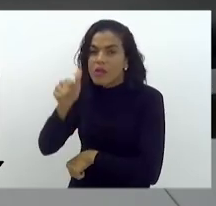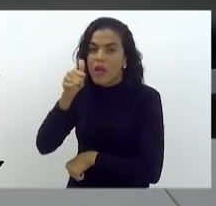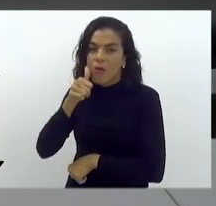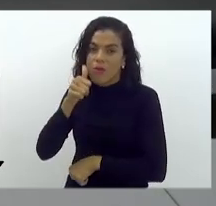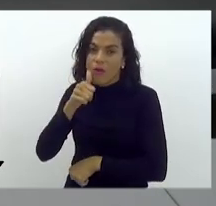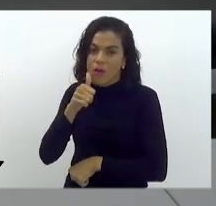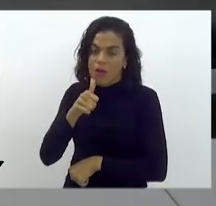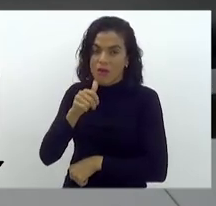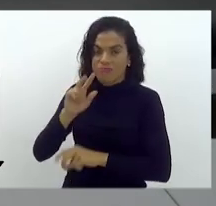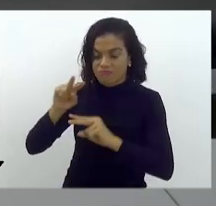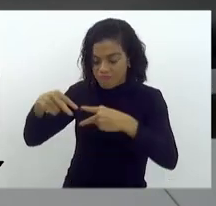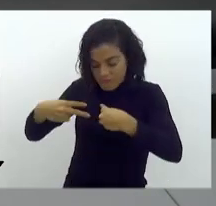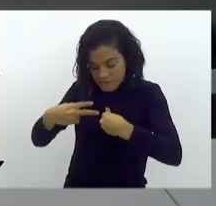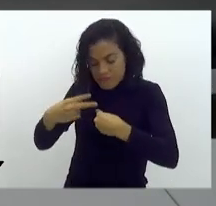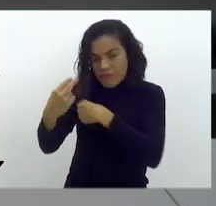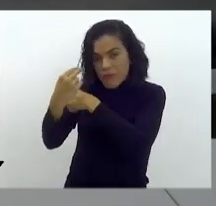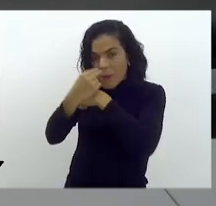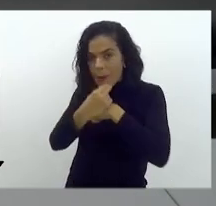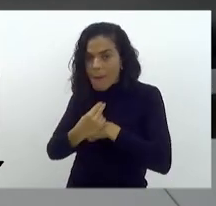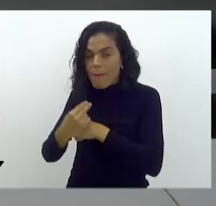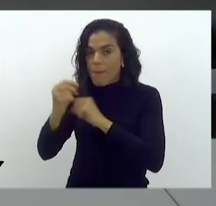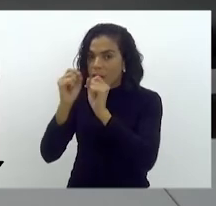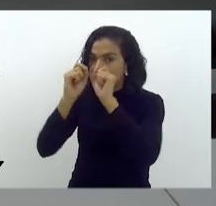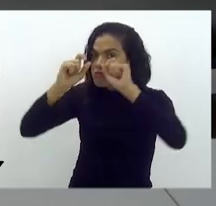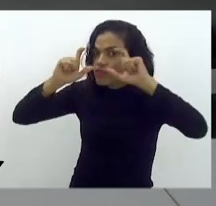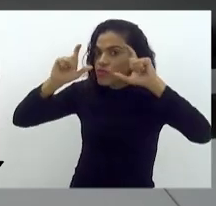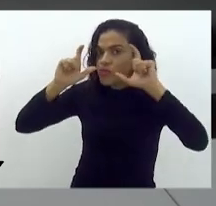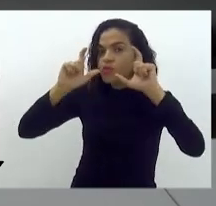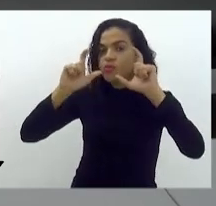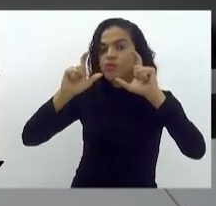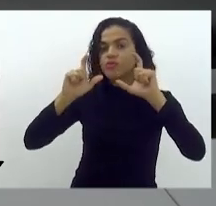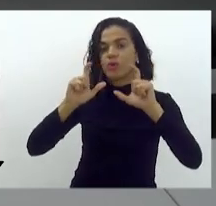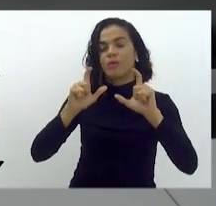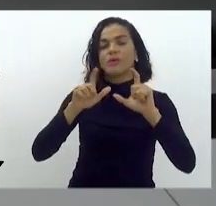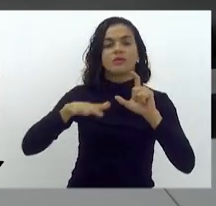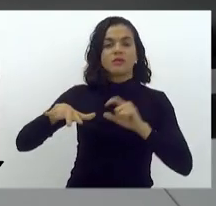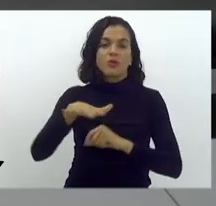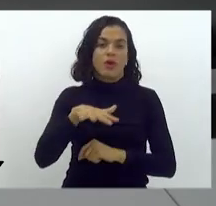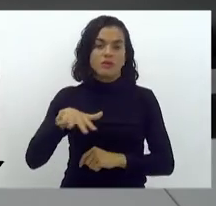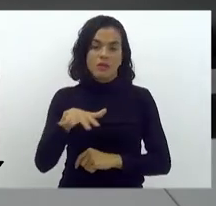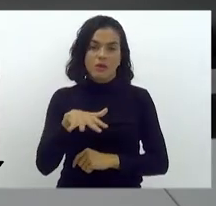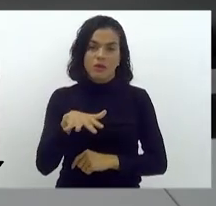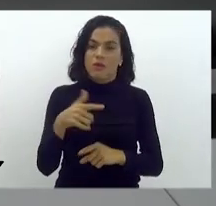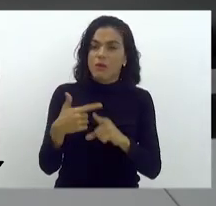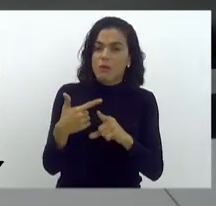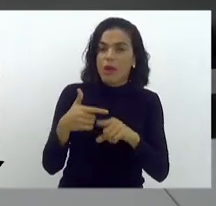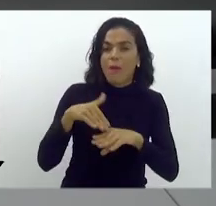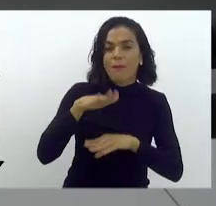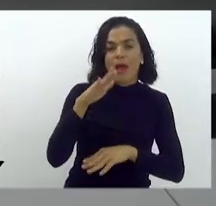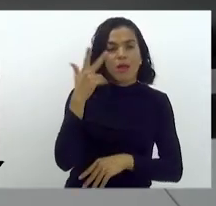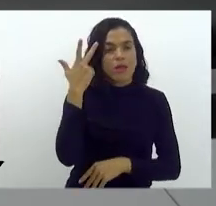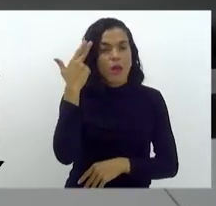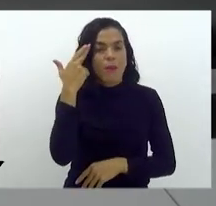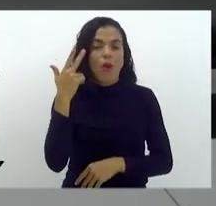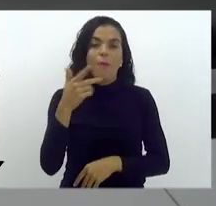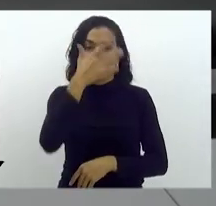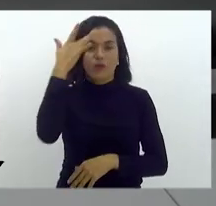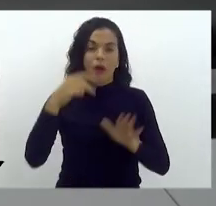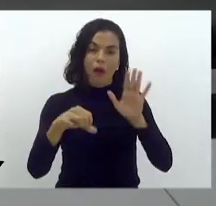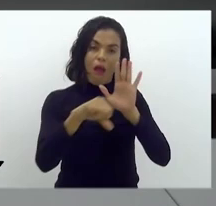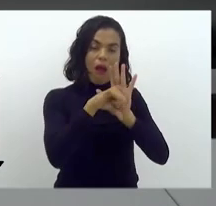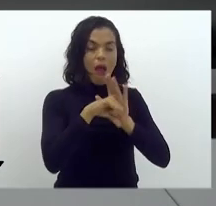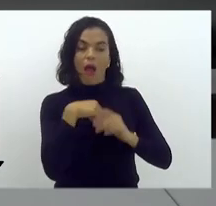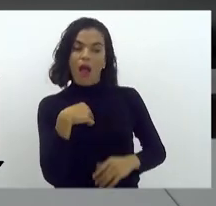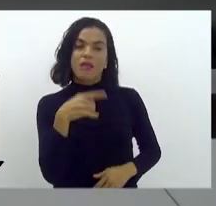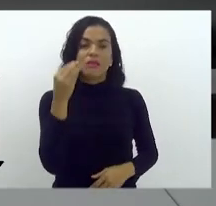ela sempre tem que estar mais atenta nesse tipo de caso porque é mais comum sempre o criminoso